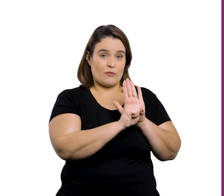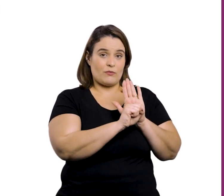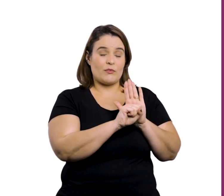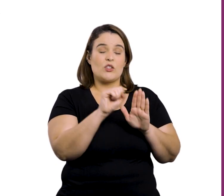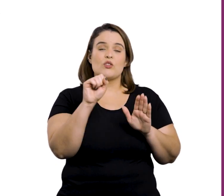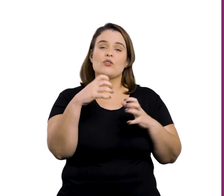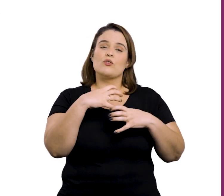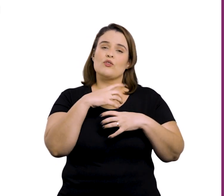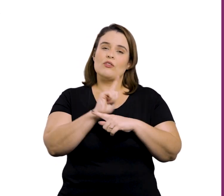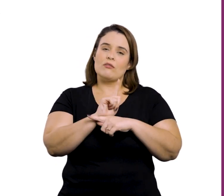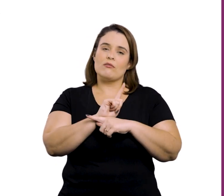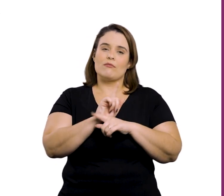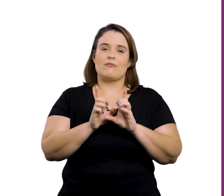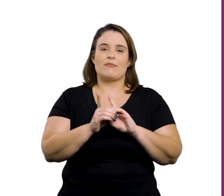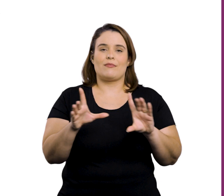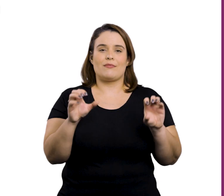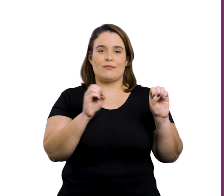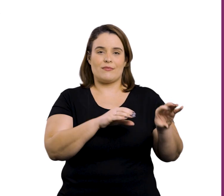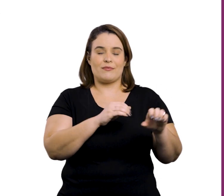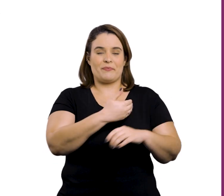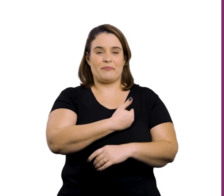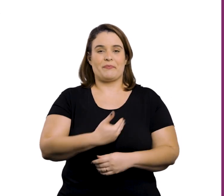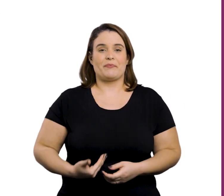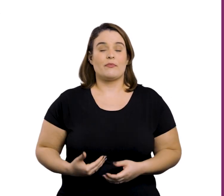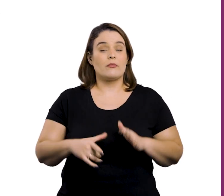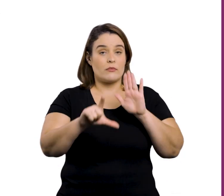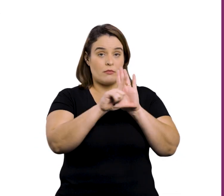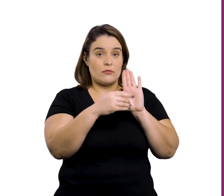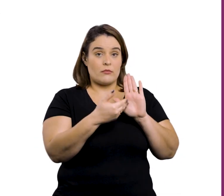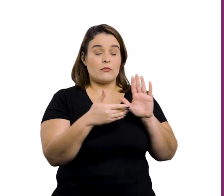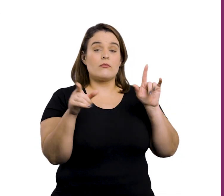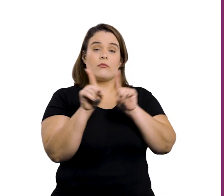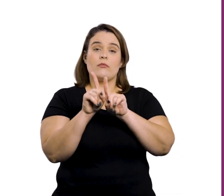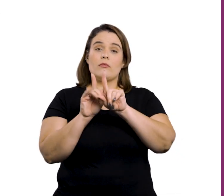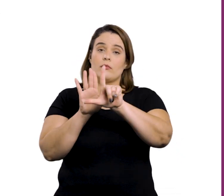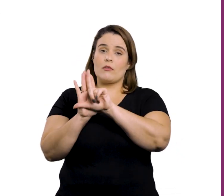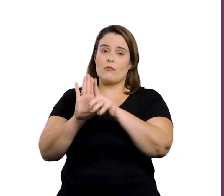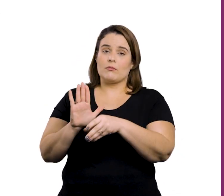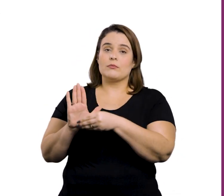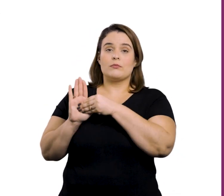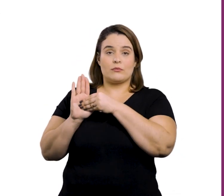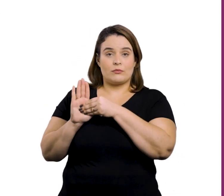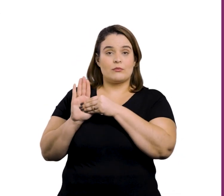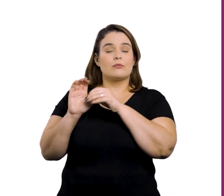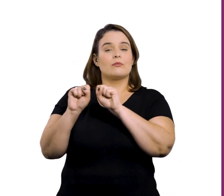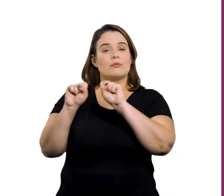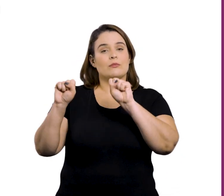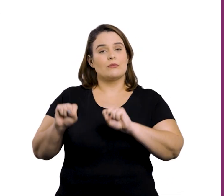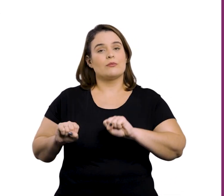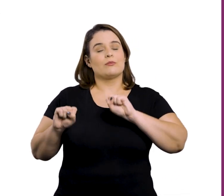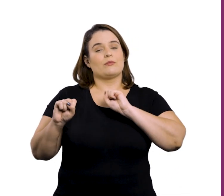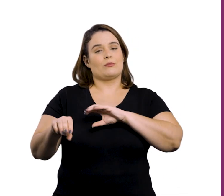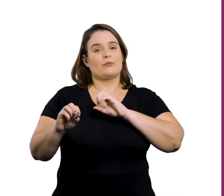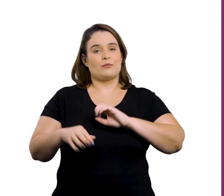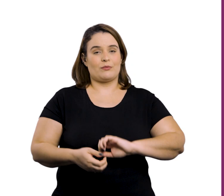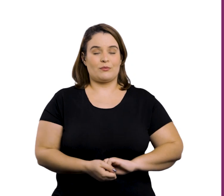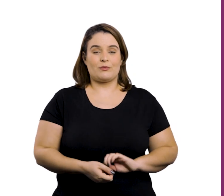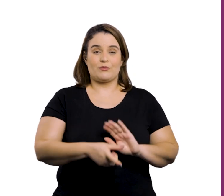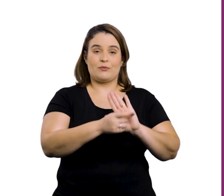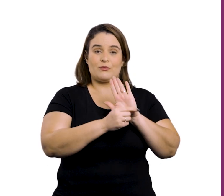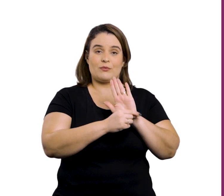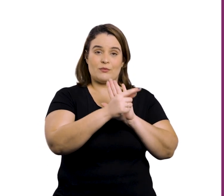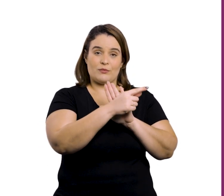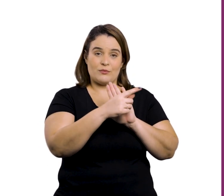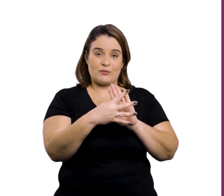8. Gestão democrática do ensino público, na forma desta lei e da legislação dos sistemas de ensino.